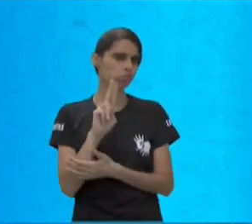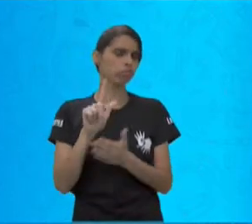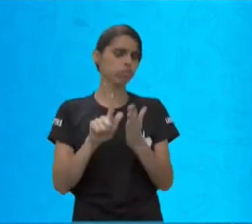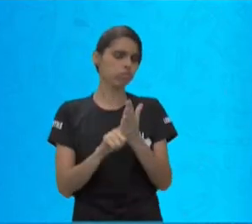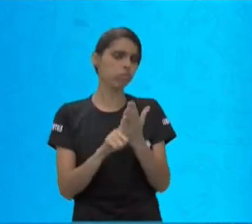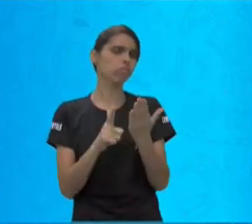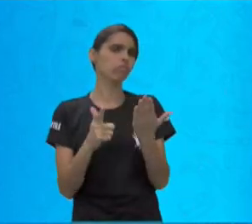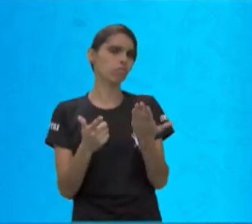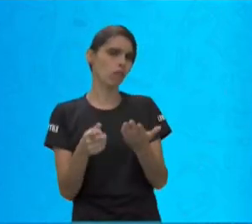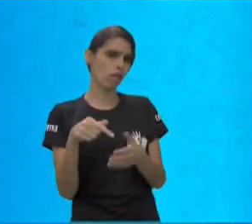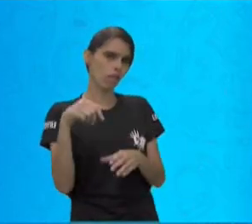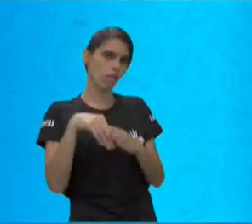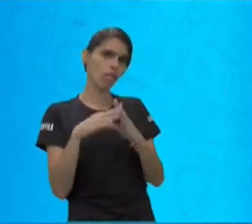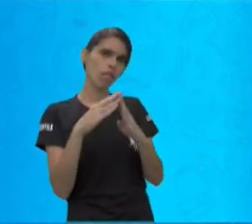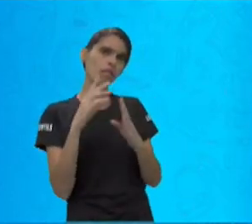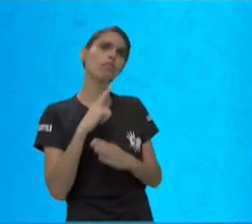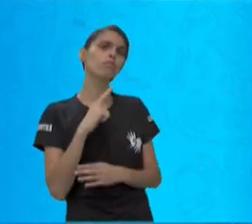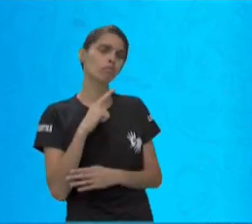e